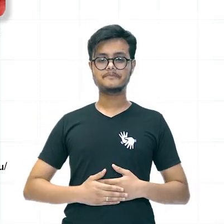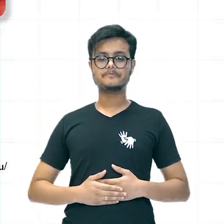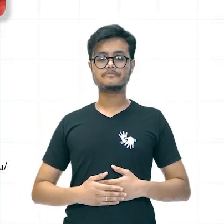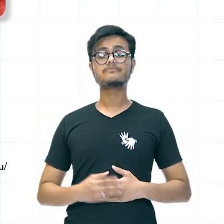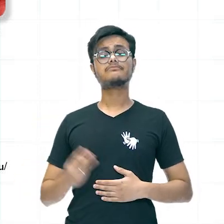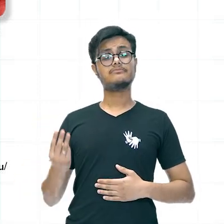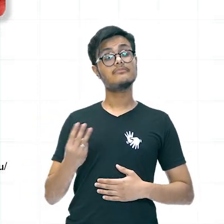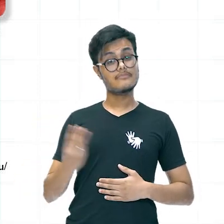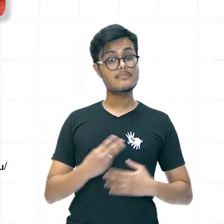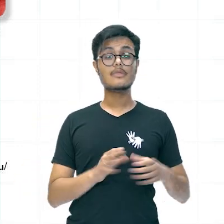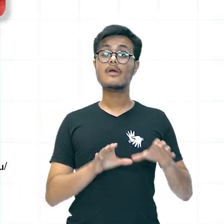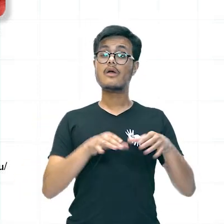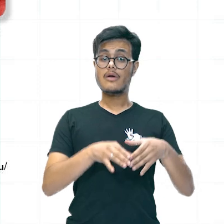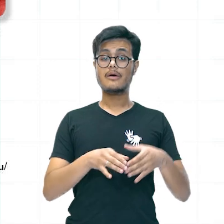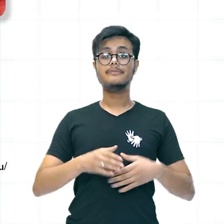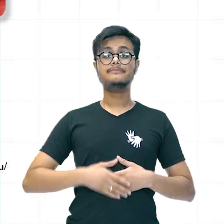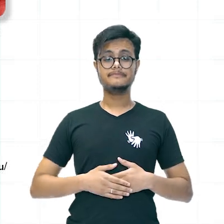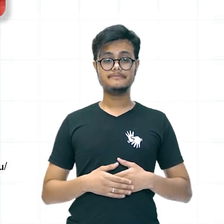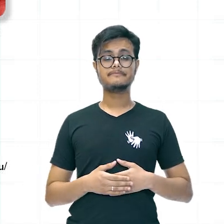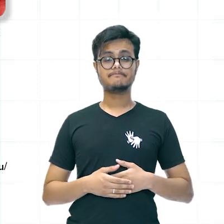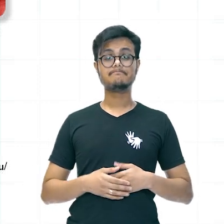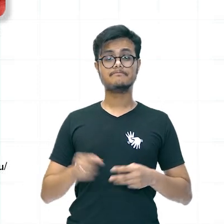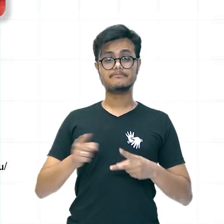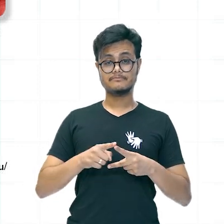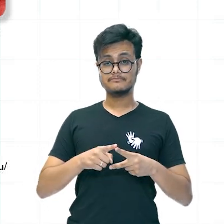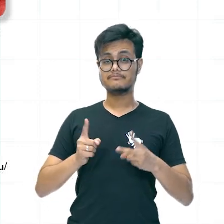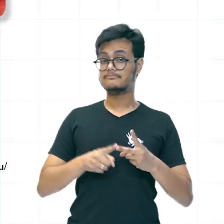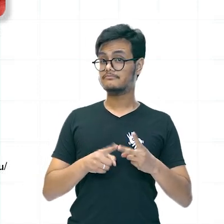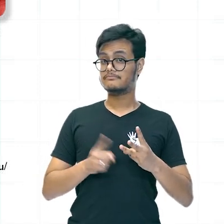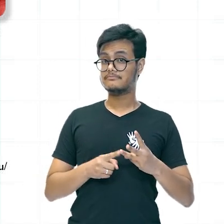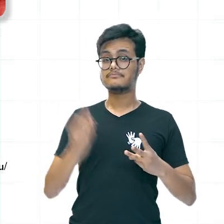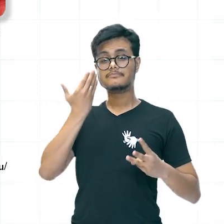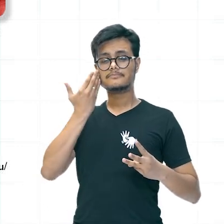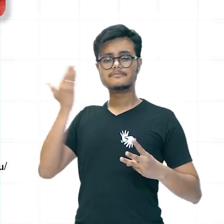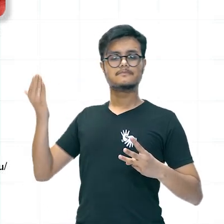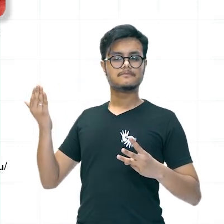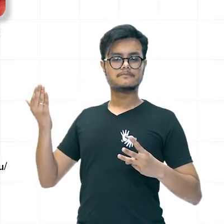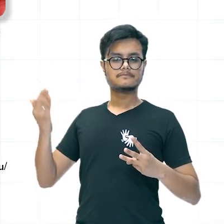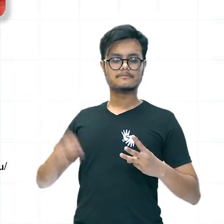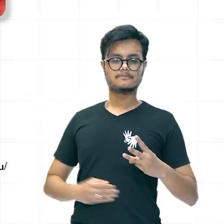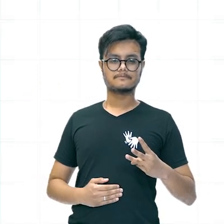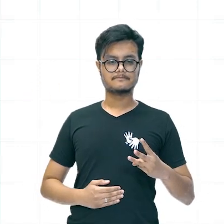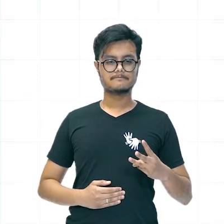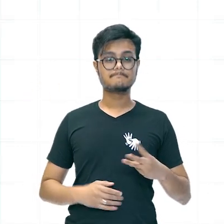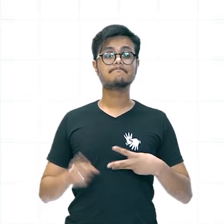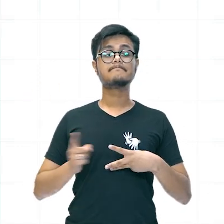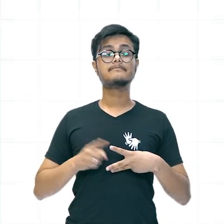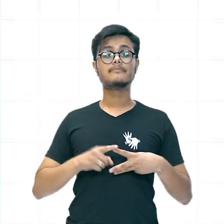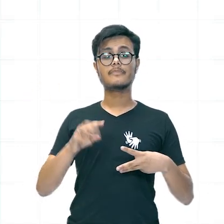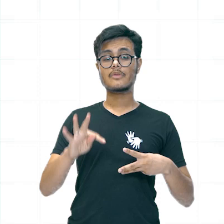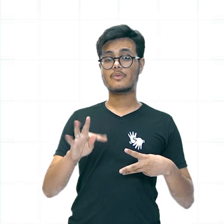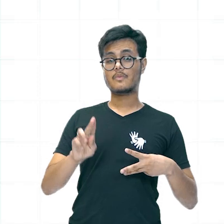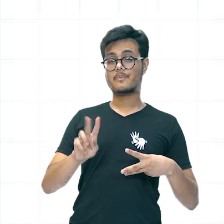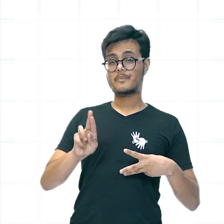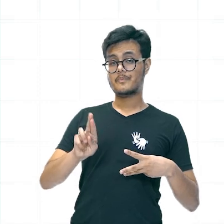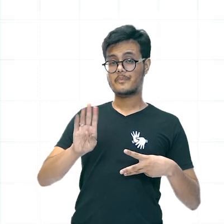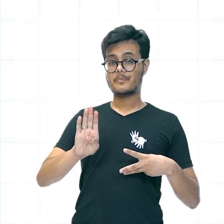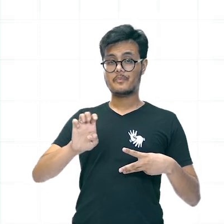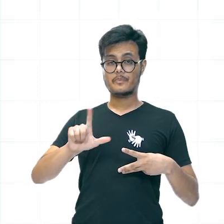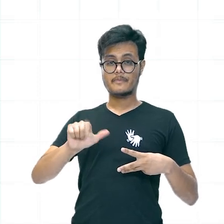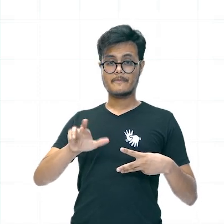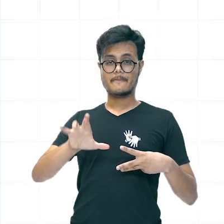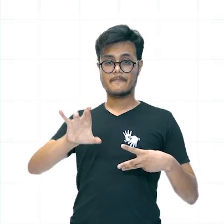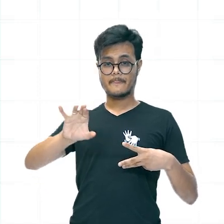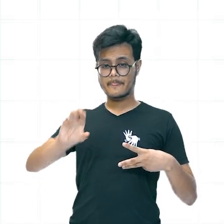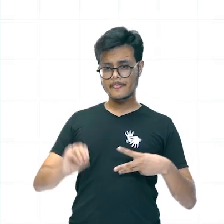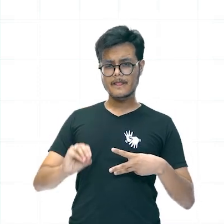estão divididos em 3 grupos, os turbelários, trematódios e cestódios. No grupo dos turbelários, a gente vai ver aí, por exemplo,